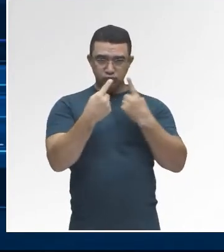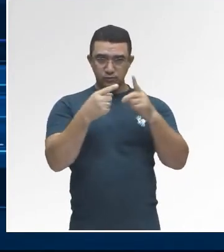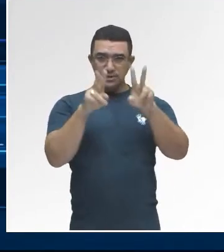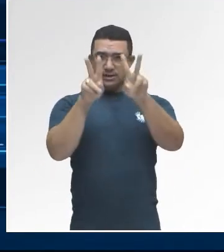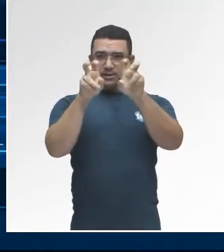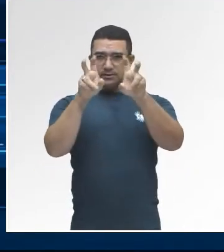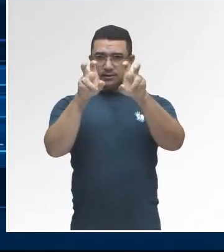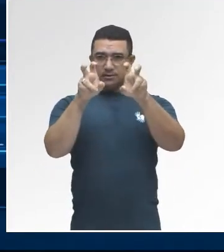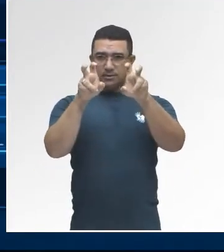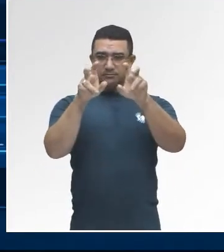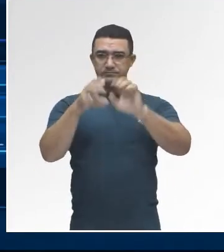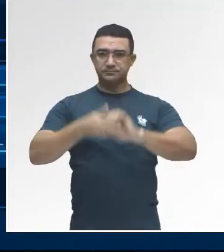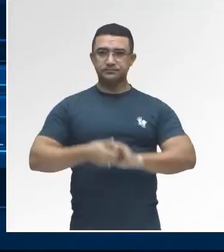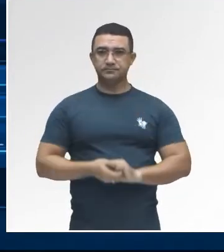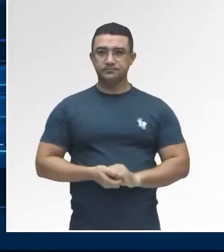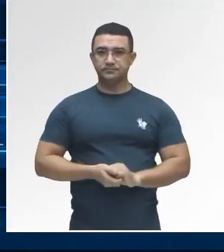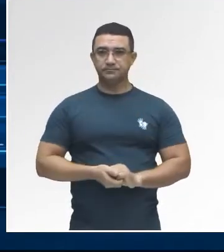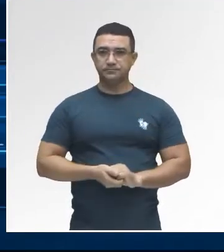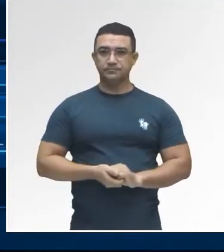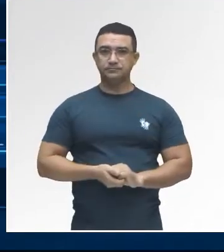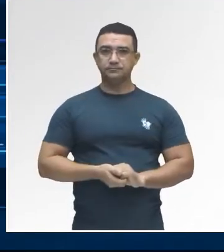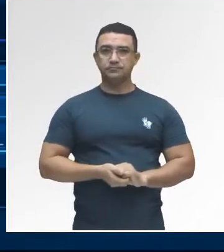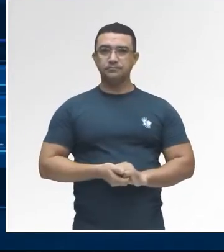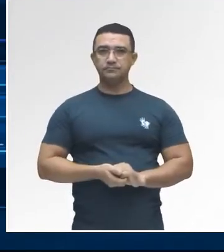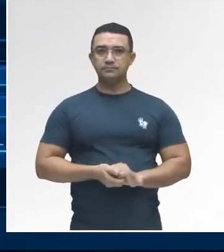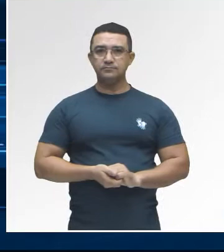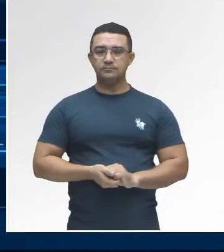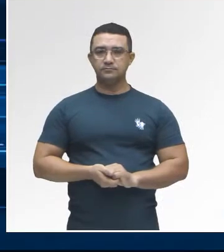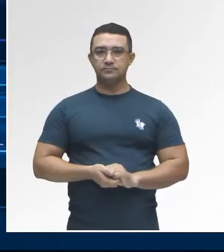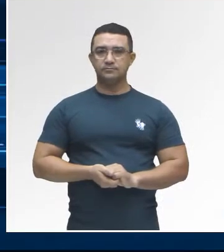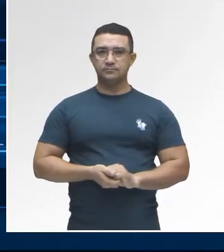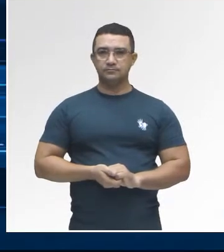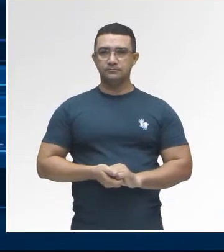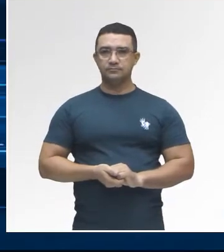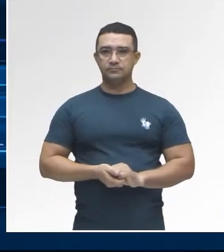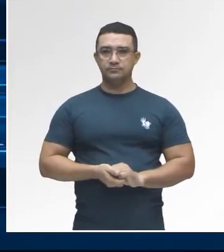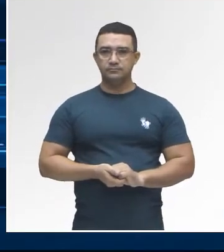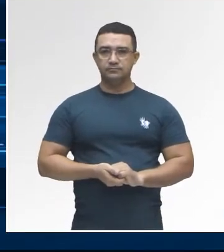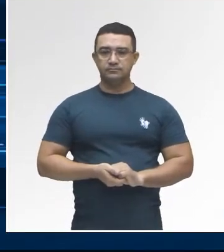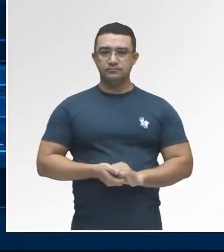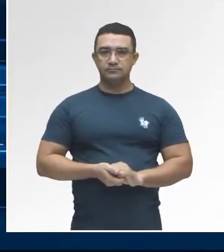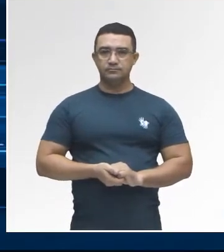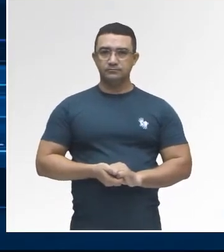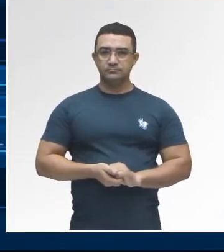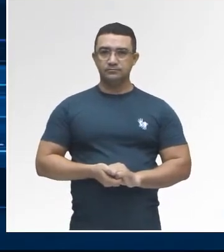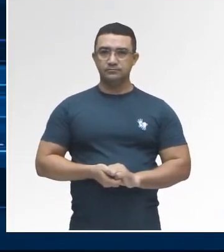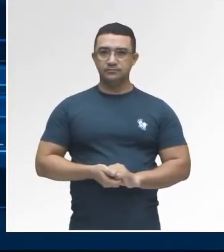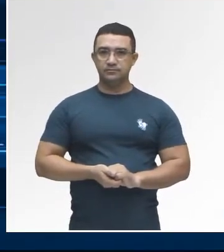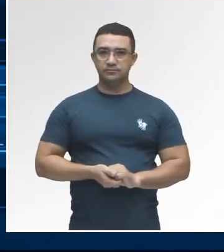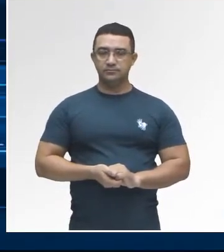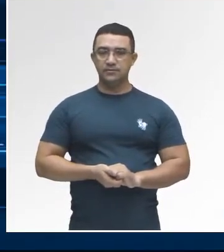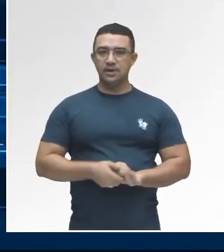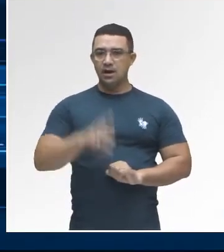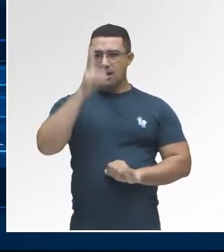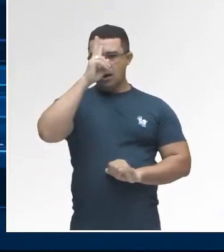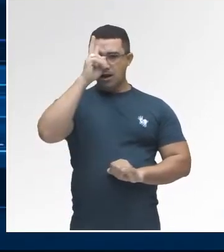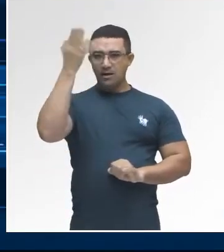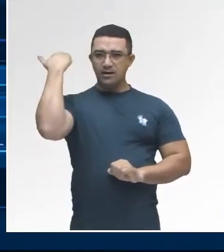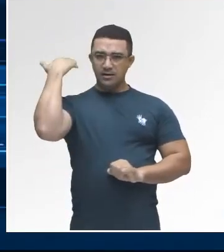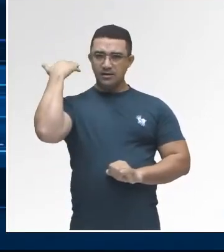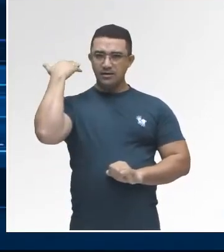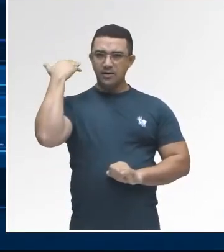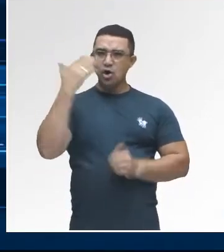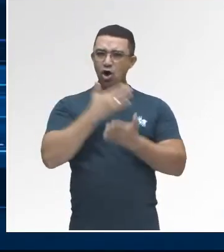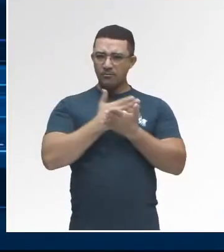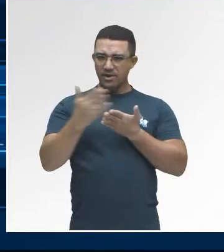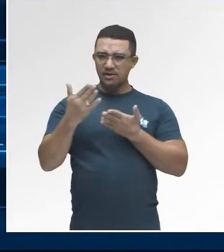tá, gente? Bom, lembram lá no comecinho da nossa aula que nós vimos aquela situação, né, do personagem Sammy e da Ikuko,